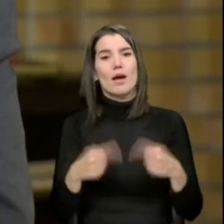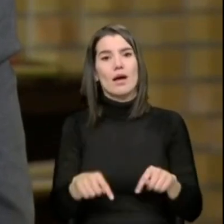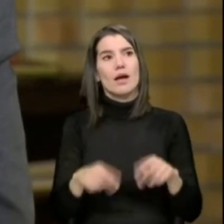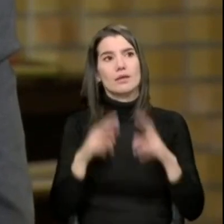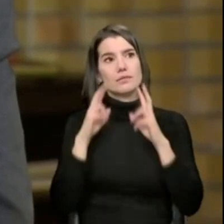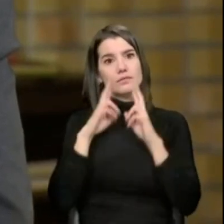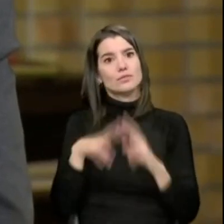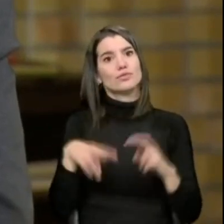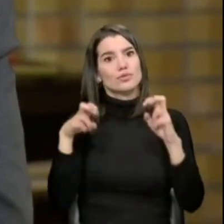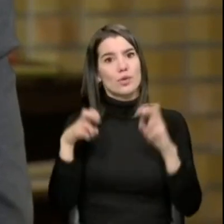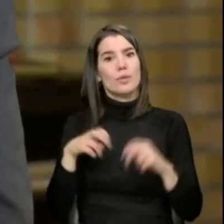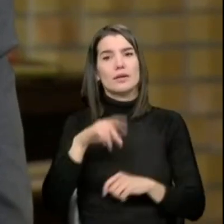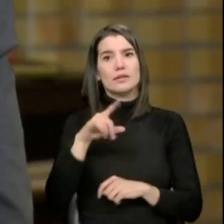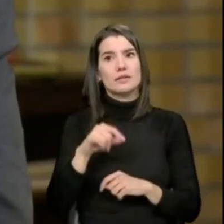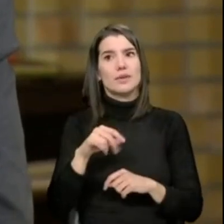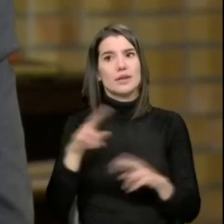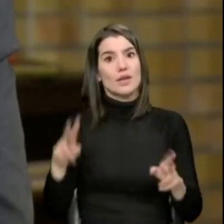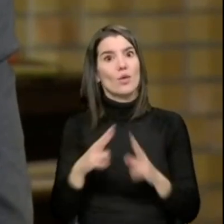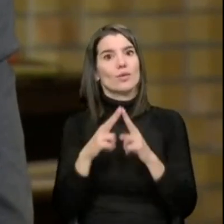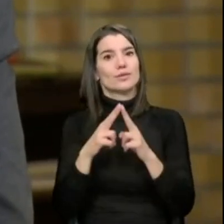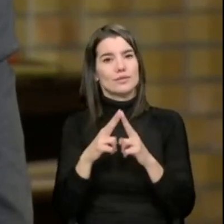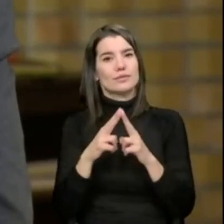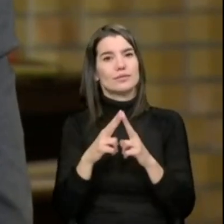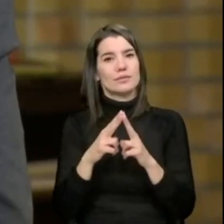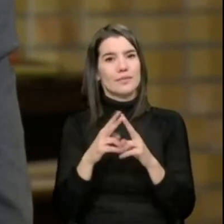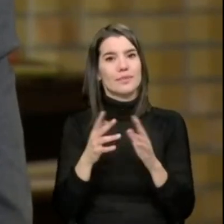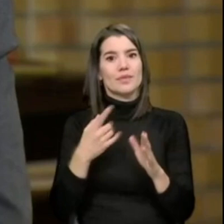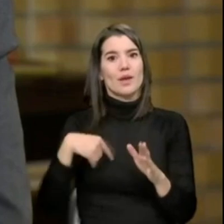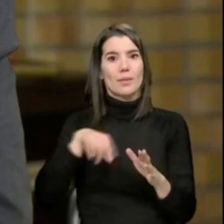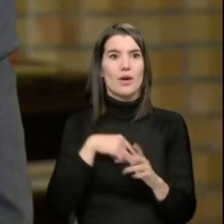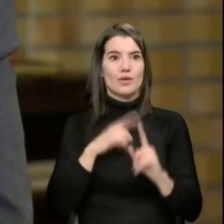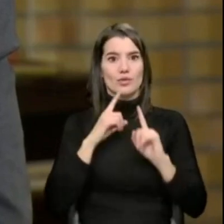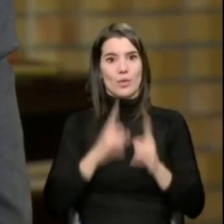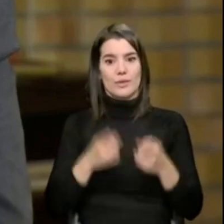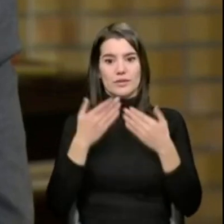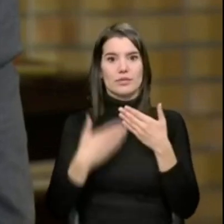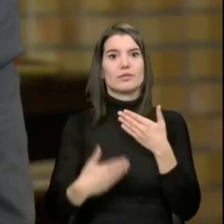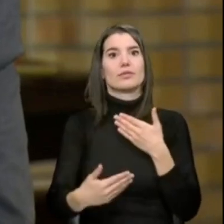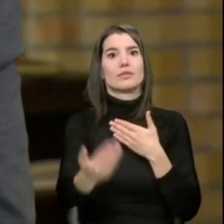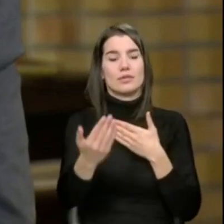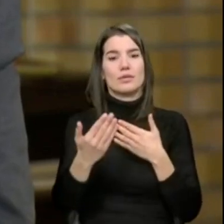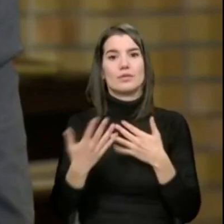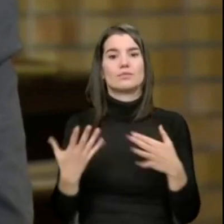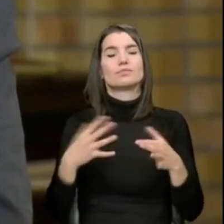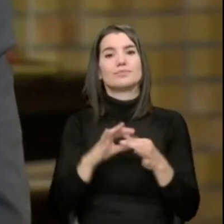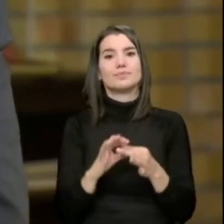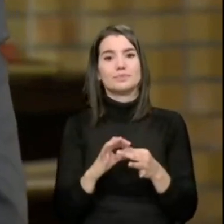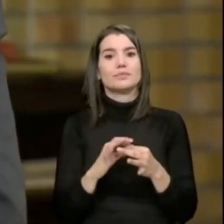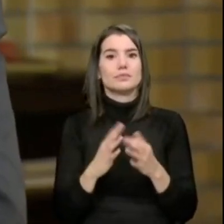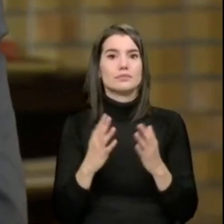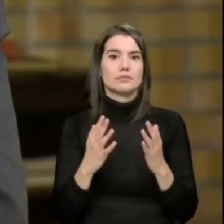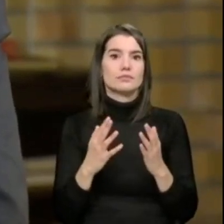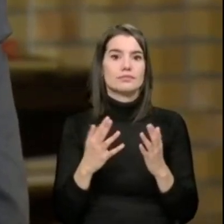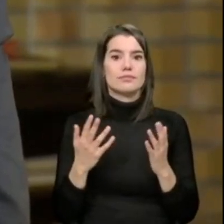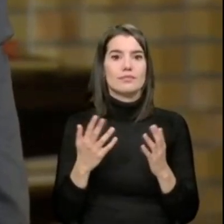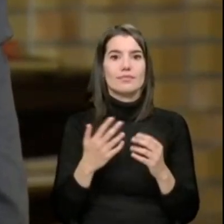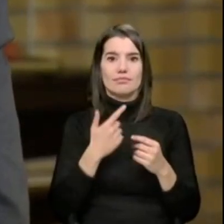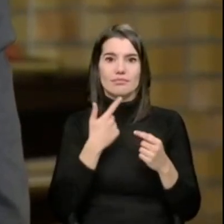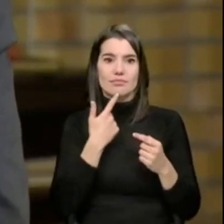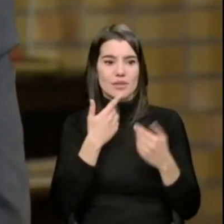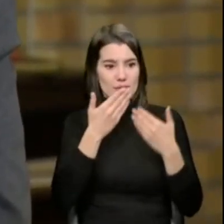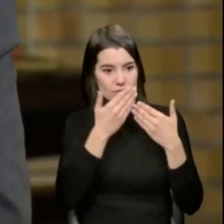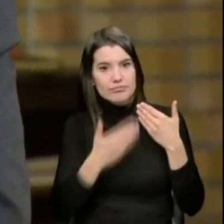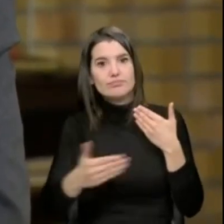descoberta que também é um encontro, não é? Portanto, para nós isso é o ponto de partida que depois vai dar, digamos assim, a grelha de leitura de todo o resto da